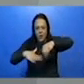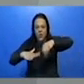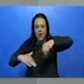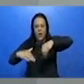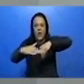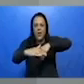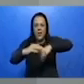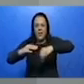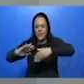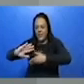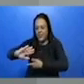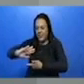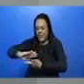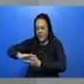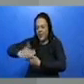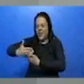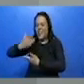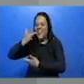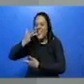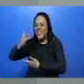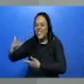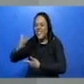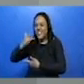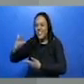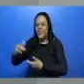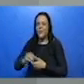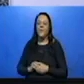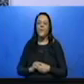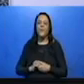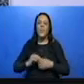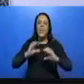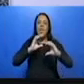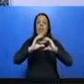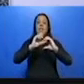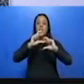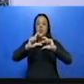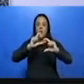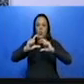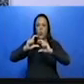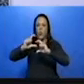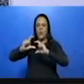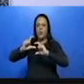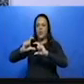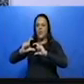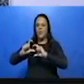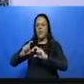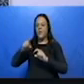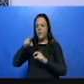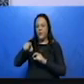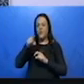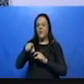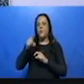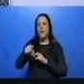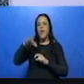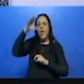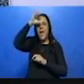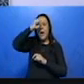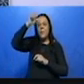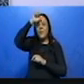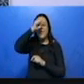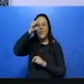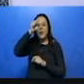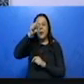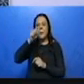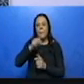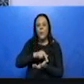em quadrinhos. É uma história em quadrinho do início, do primeiro capítulo, tá? Mas vocês vão conseguir identificar bem os elementos